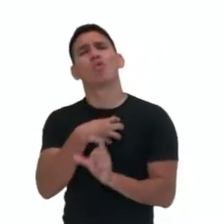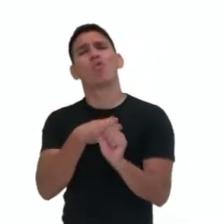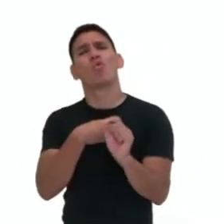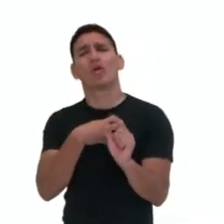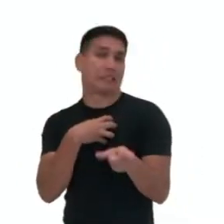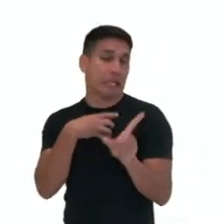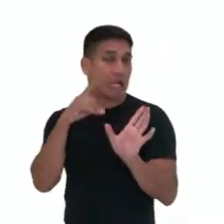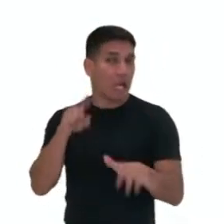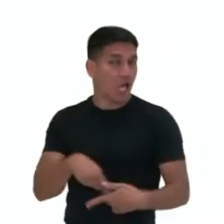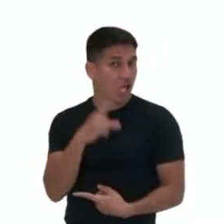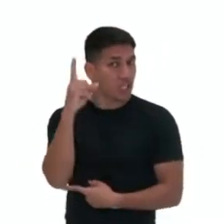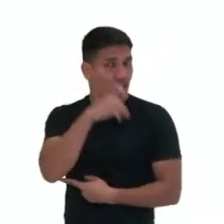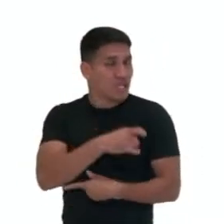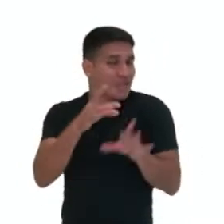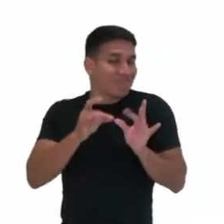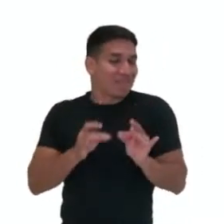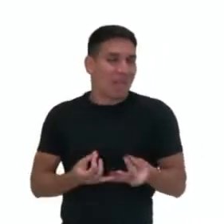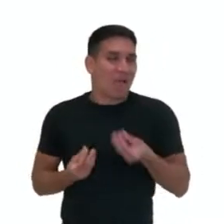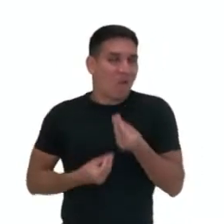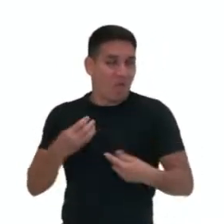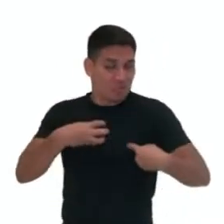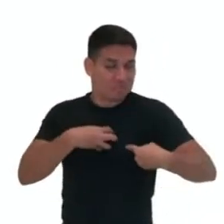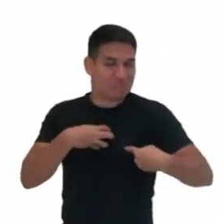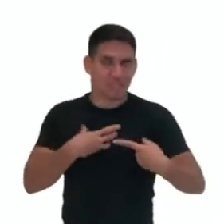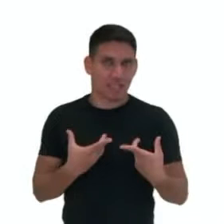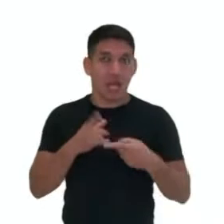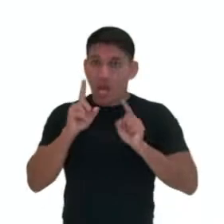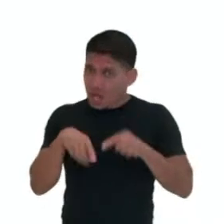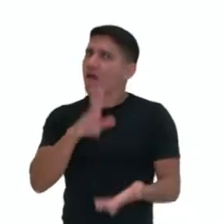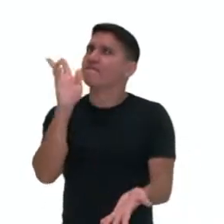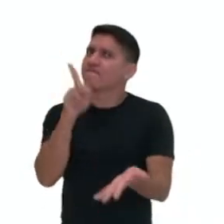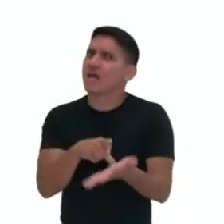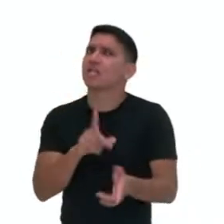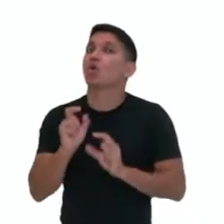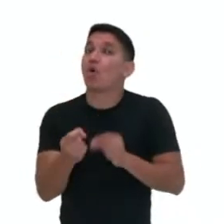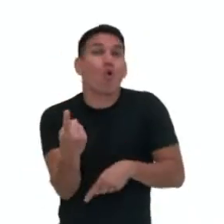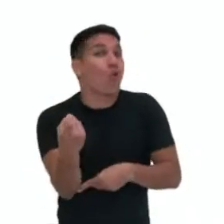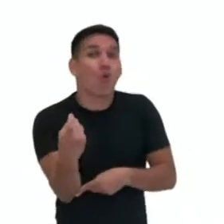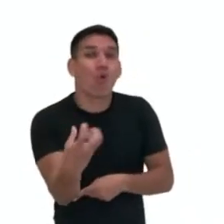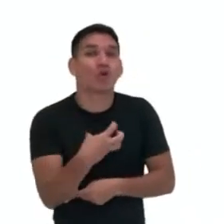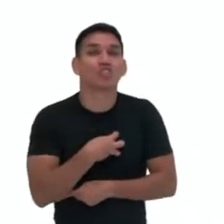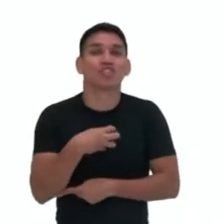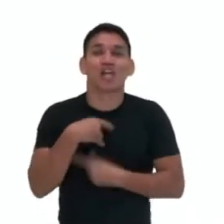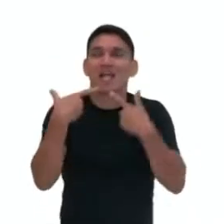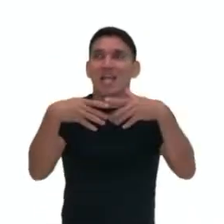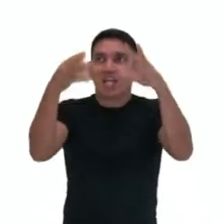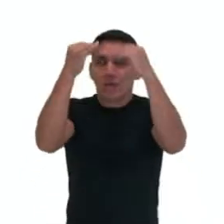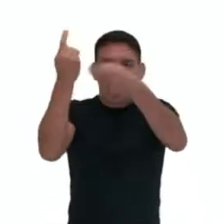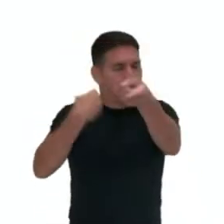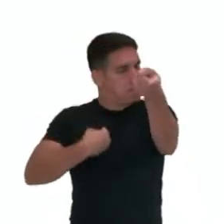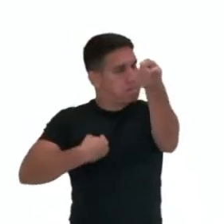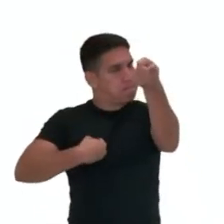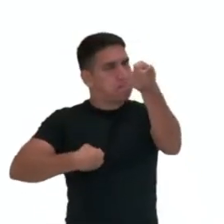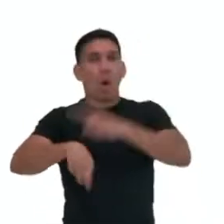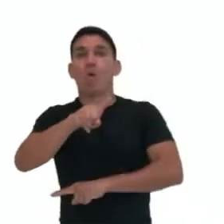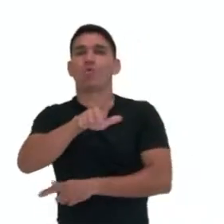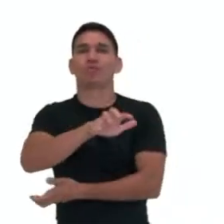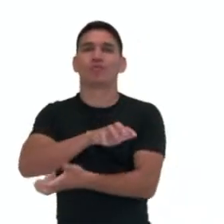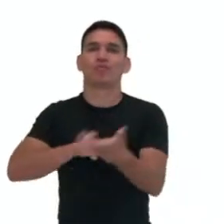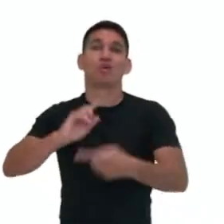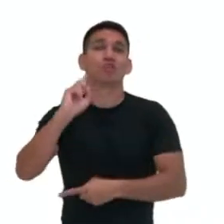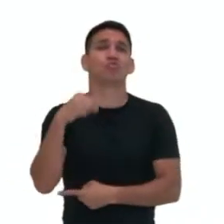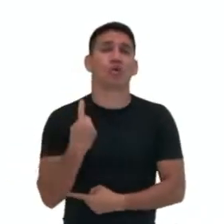muito difícil de definir, que esta é, na verdade, a única linguagem revolucionária que hoje